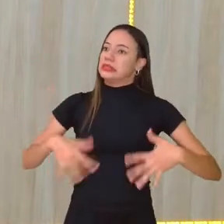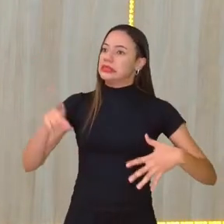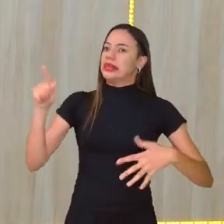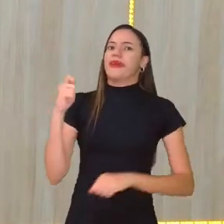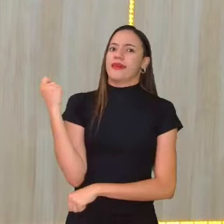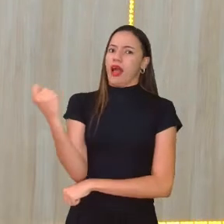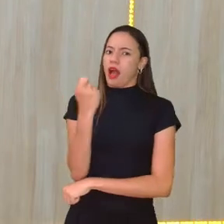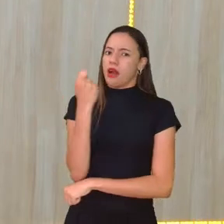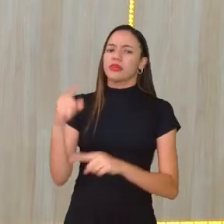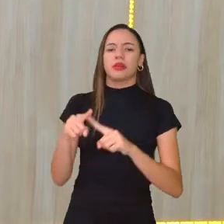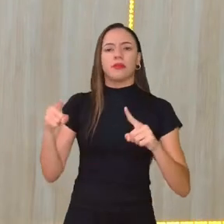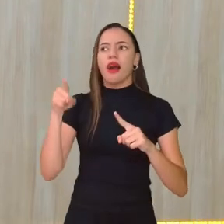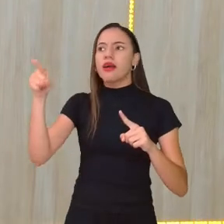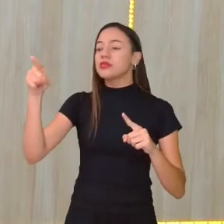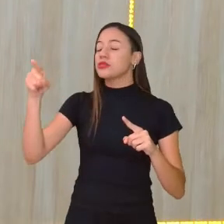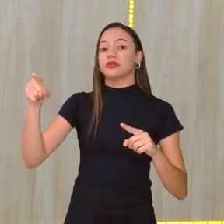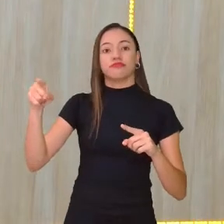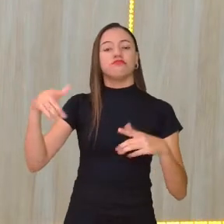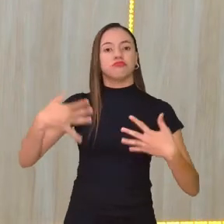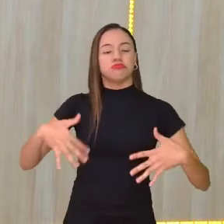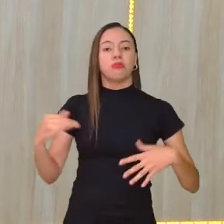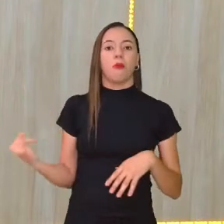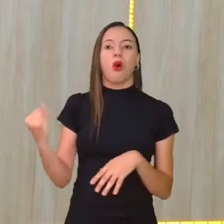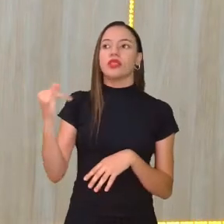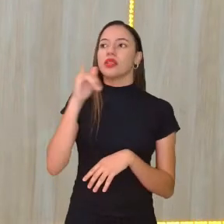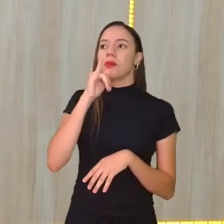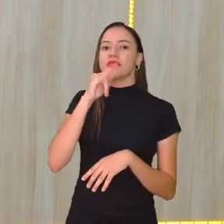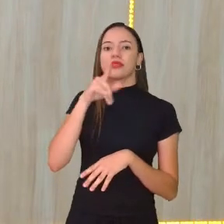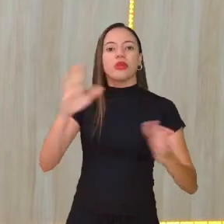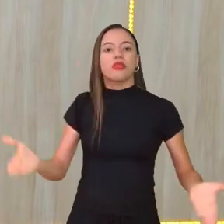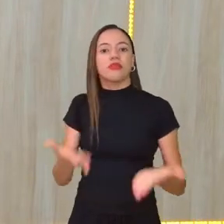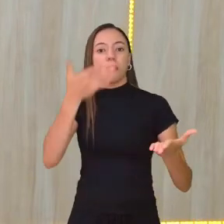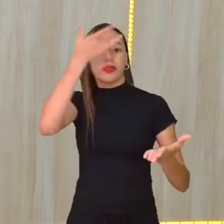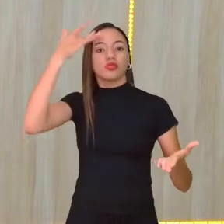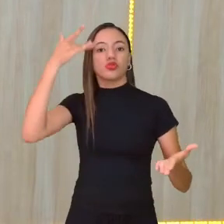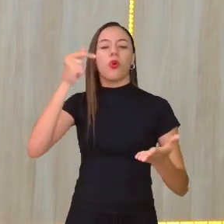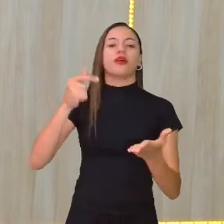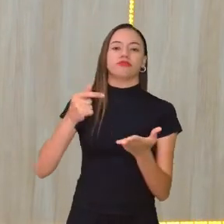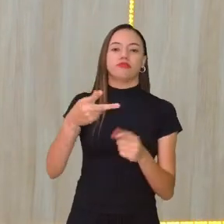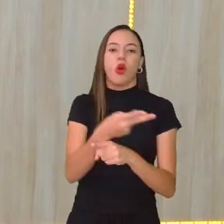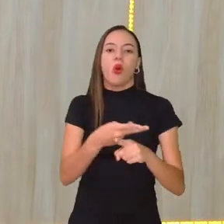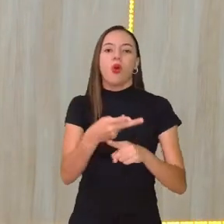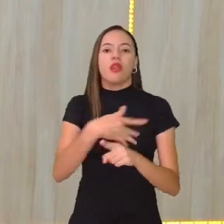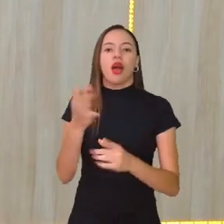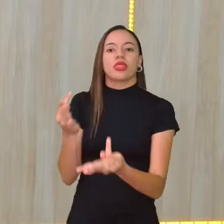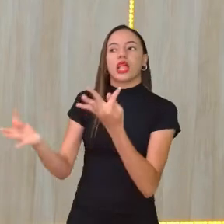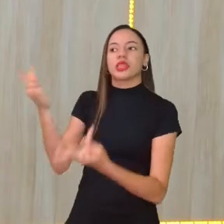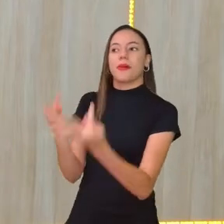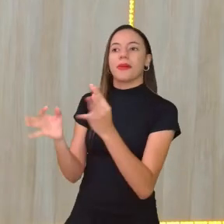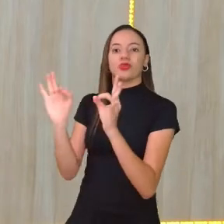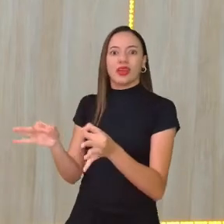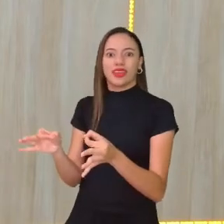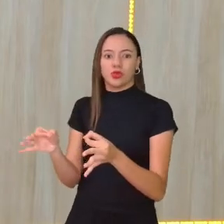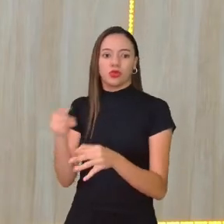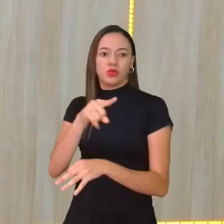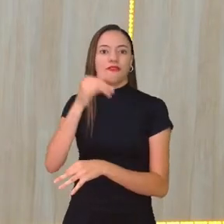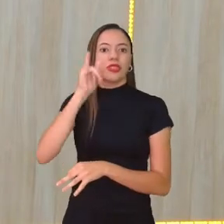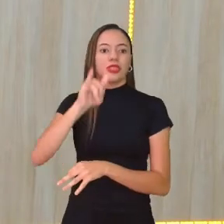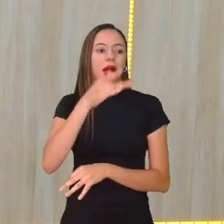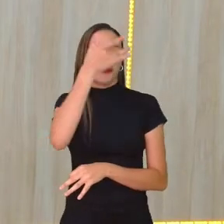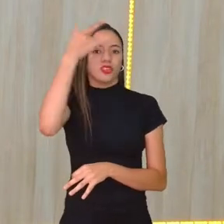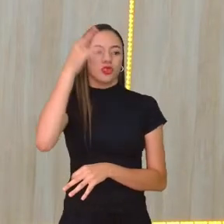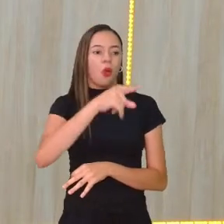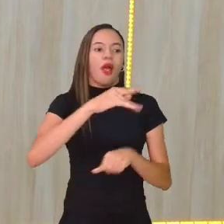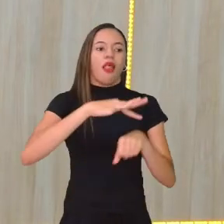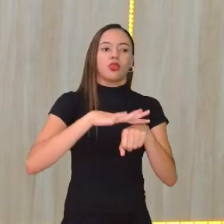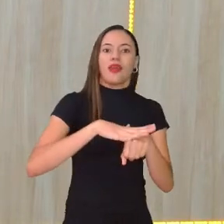mas pode ser a diferença entre uma pessoa procurar um tratamento médico adequado ou não, uma pessoa adoecer ou não.